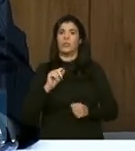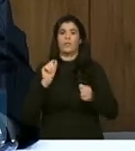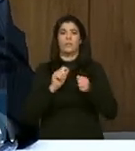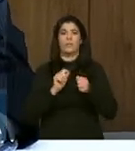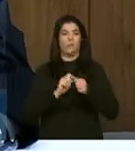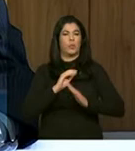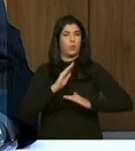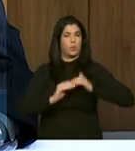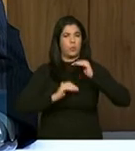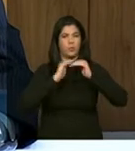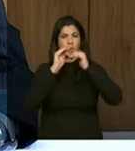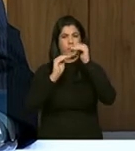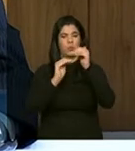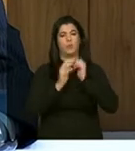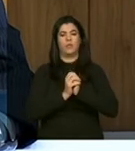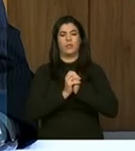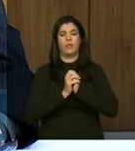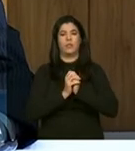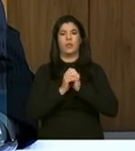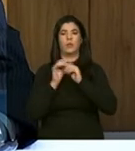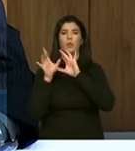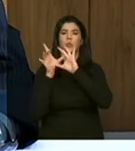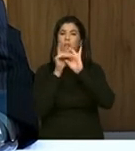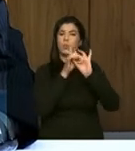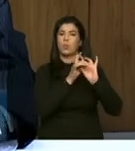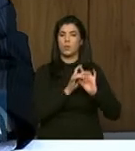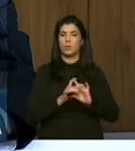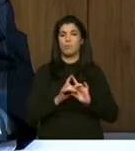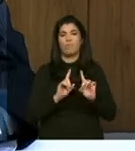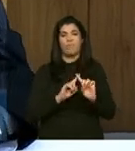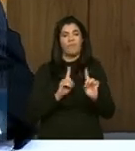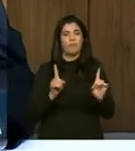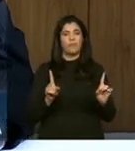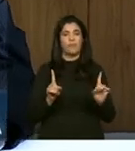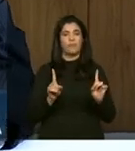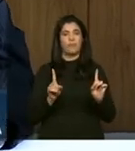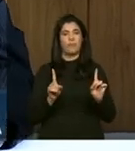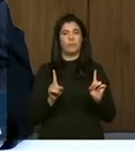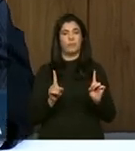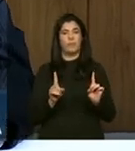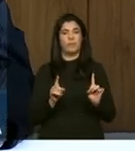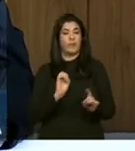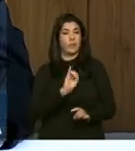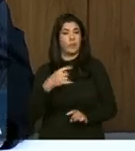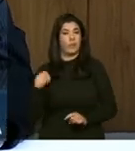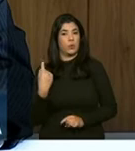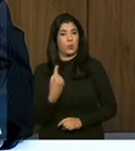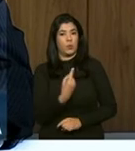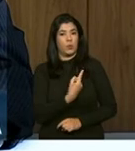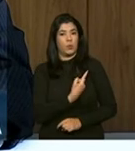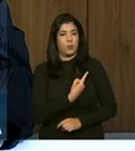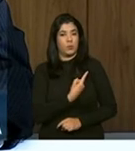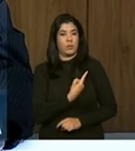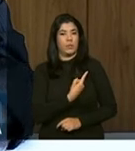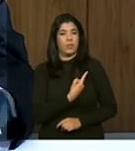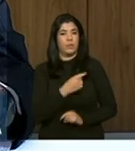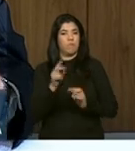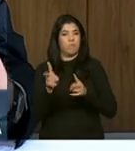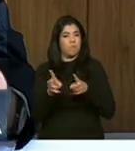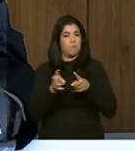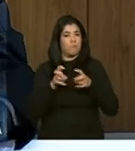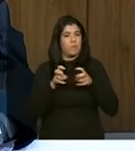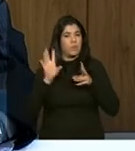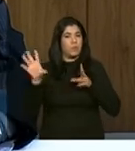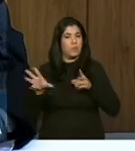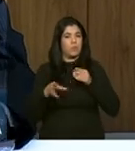tenha se feito avanços nesse sentido, mas se nós tomarmos hoje